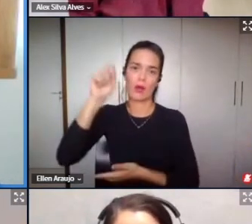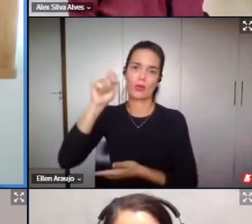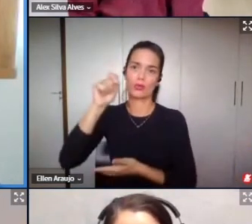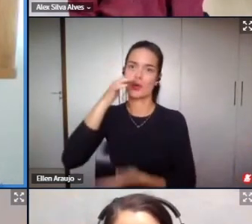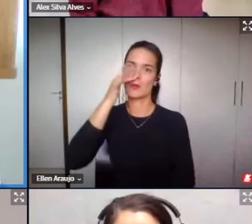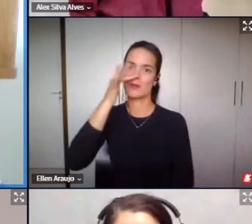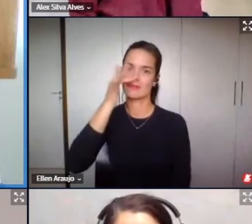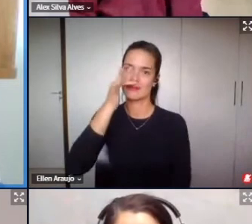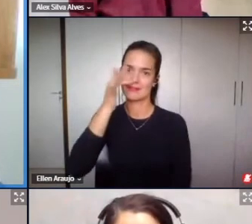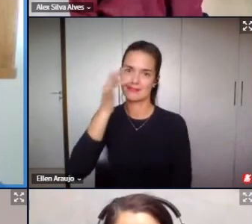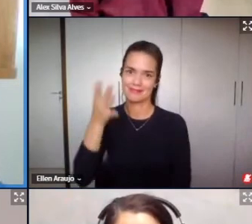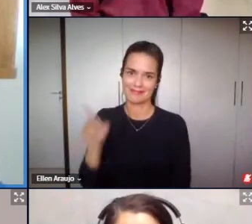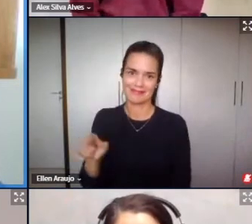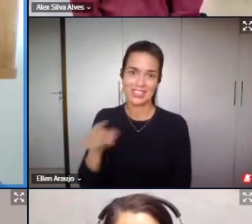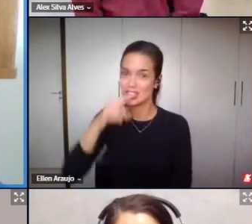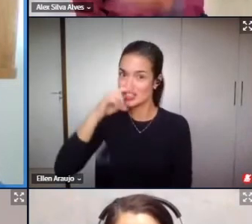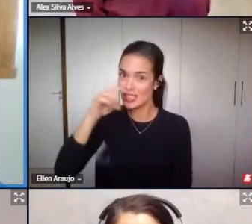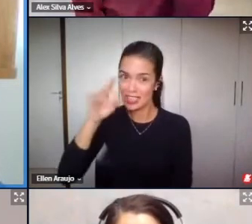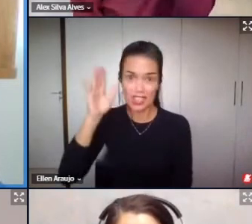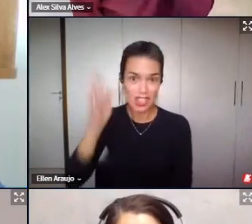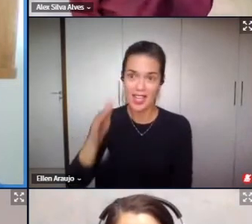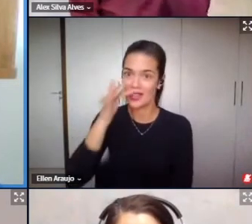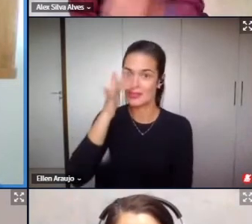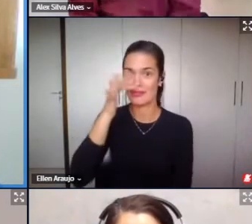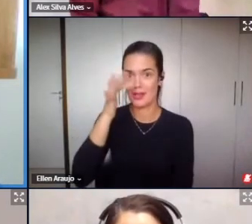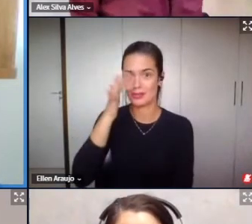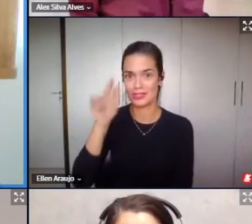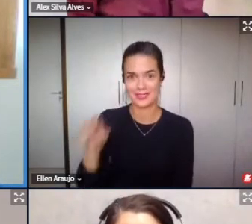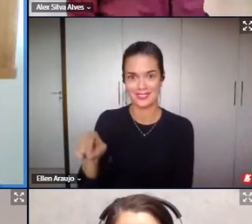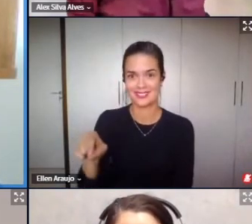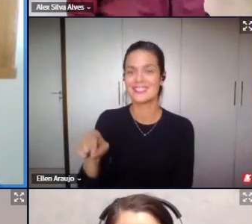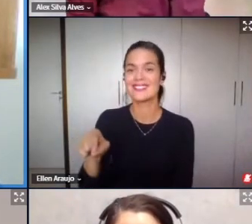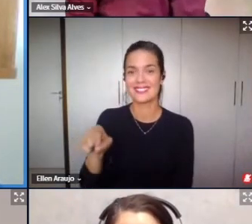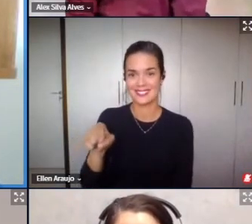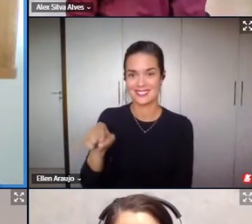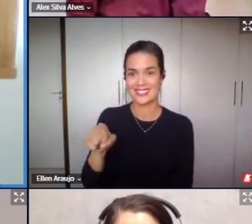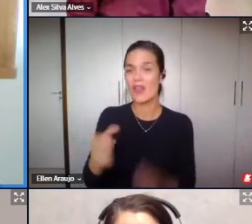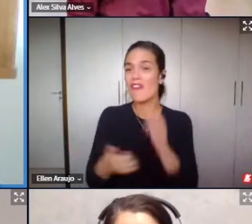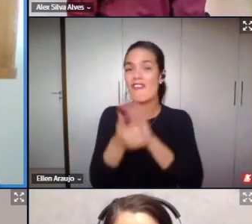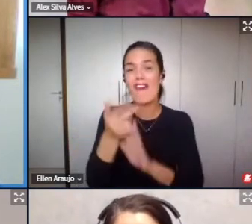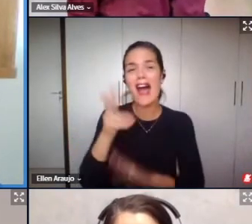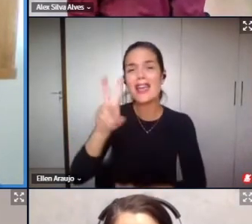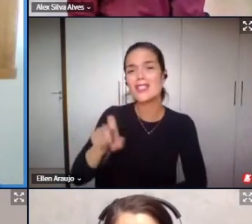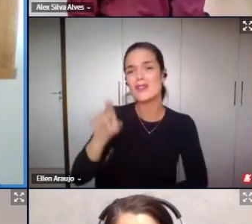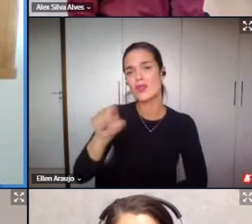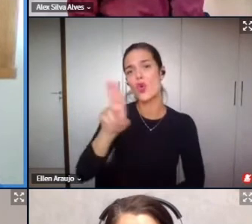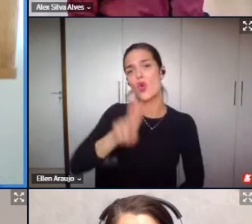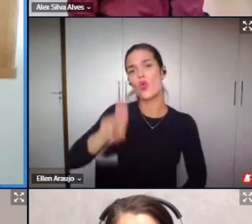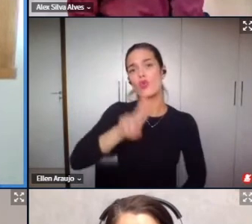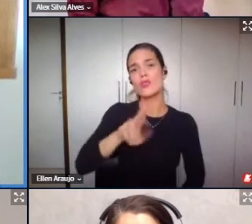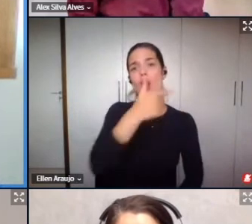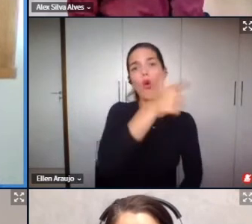por Tuch, 2017. Mas, um pouco mais, depois mais adiante eu vou